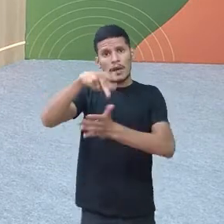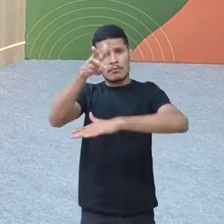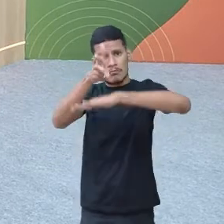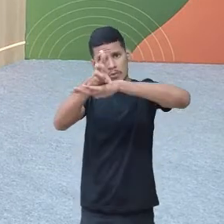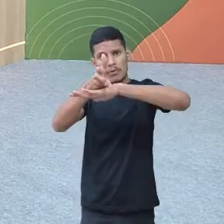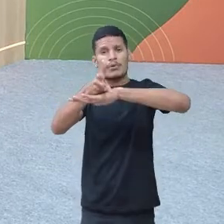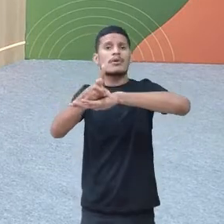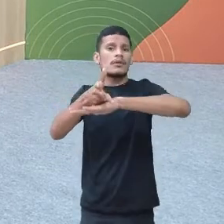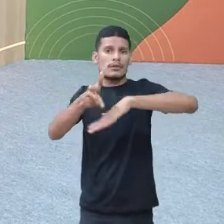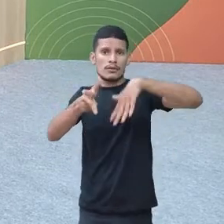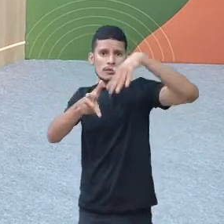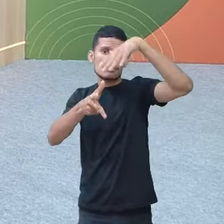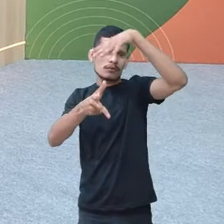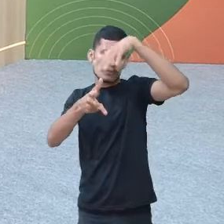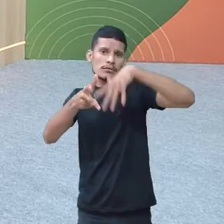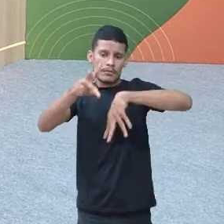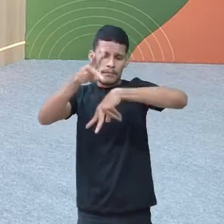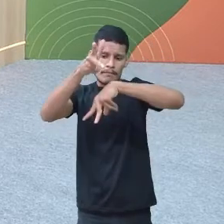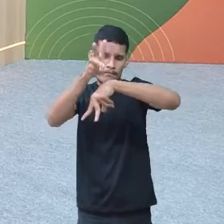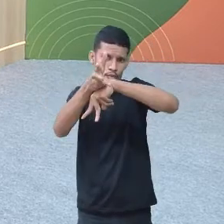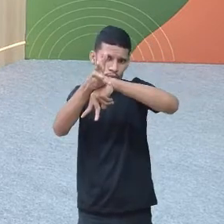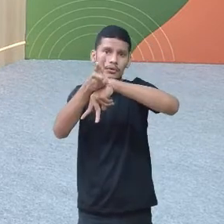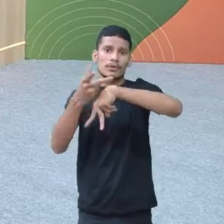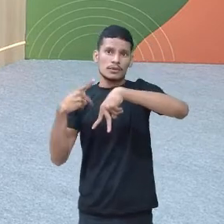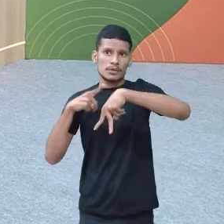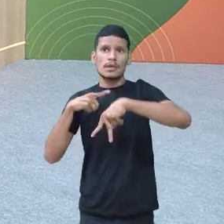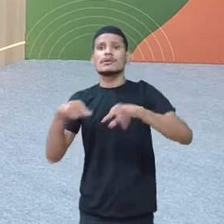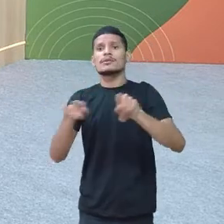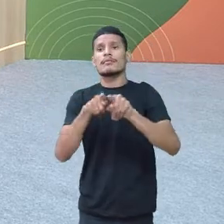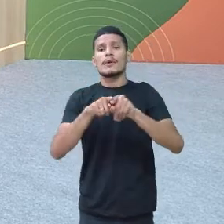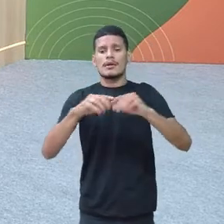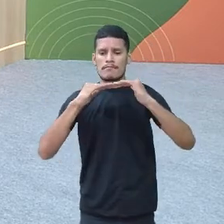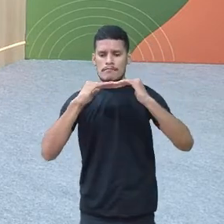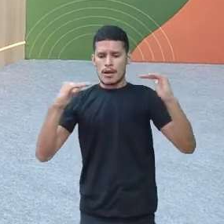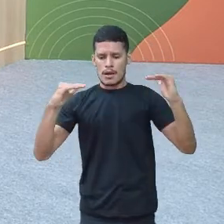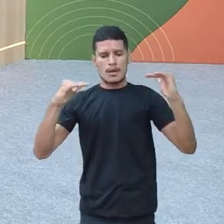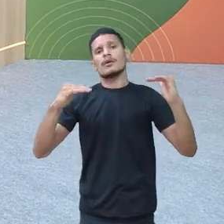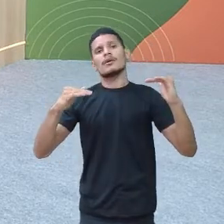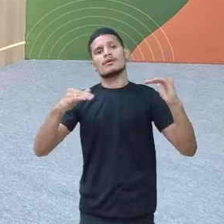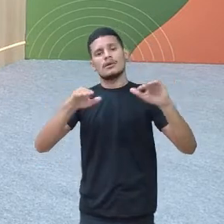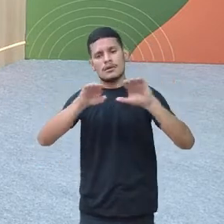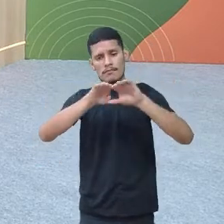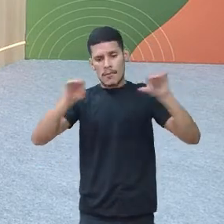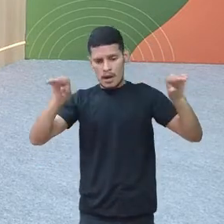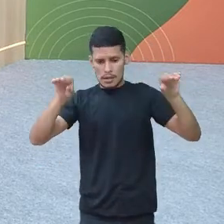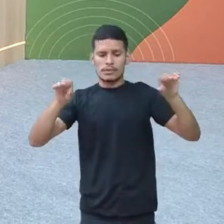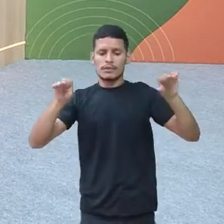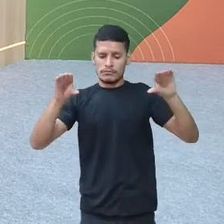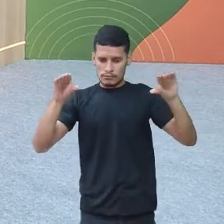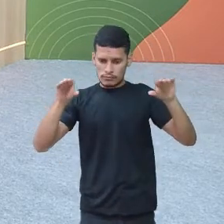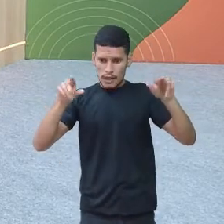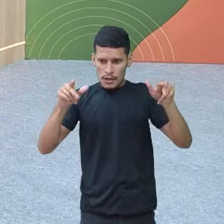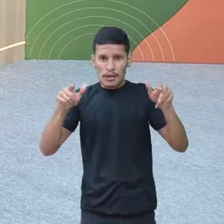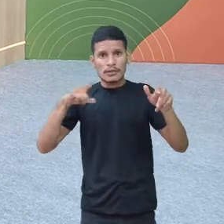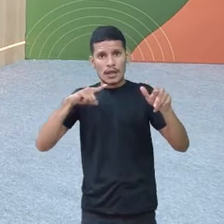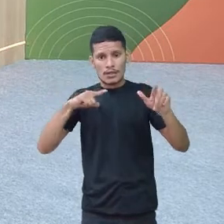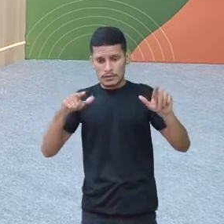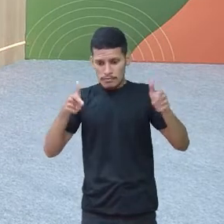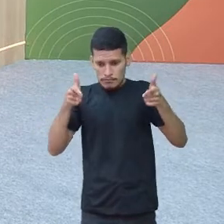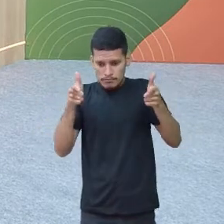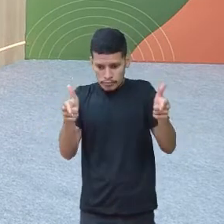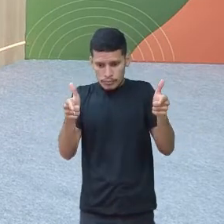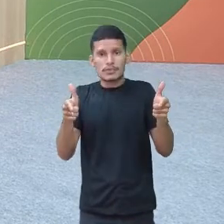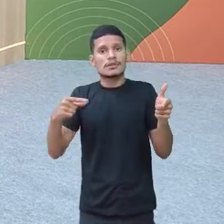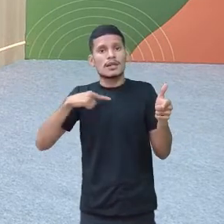câmera, formato de triângulo. Aqui a gente tem a ideia da prancha, ó. A gente tem aqui uma estantezinha, né, uma prancha para colocar. E